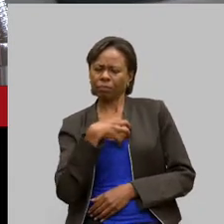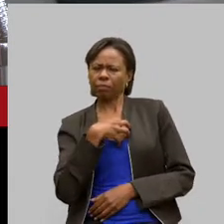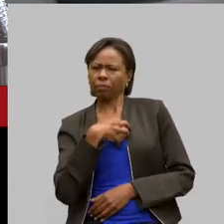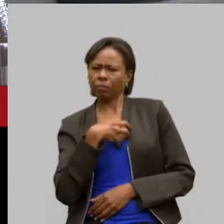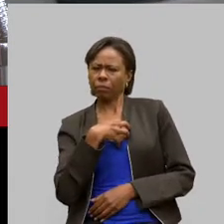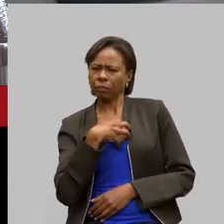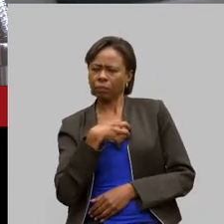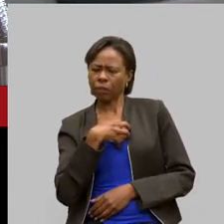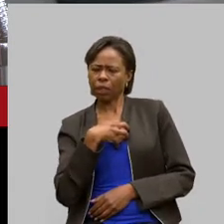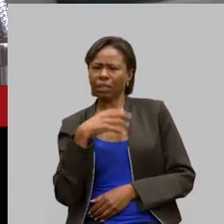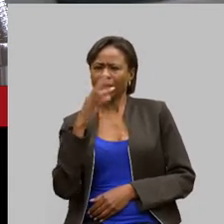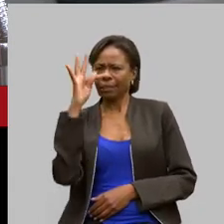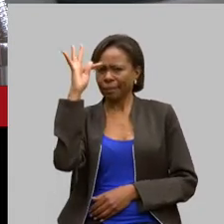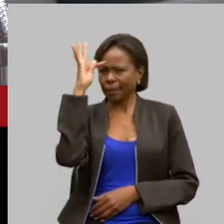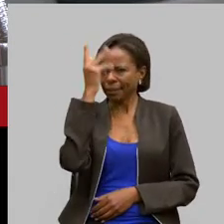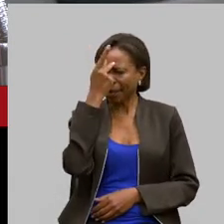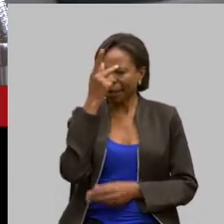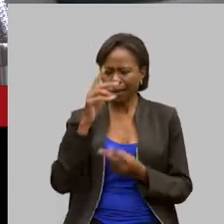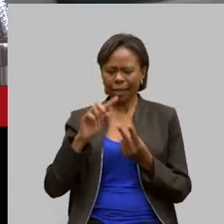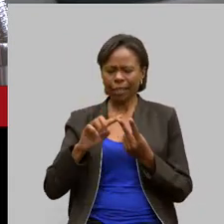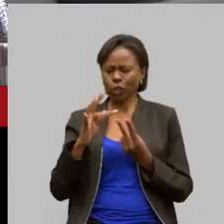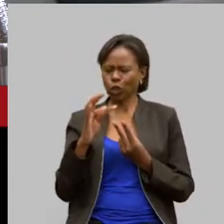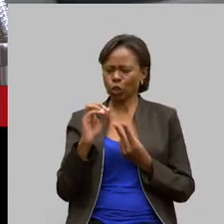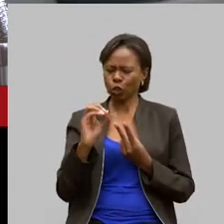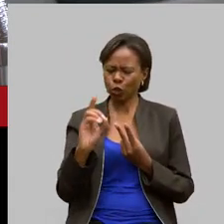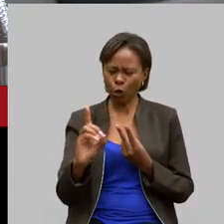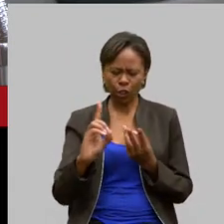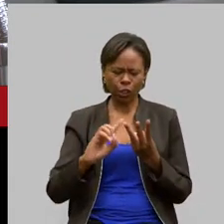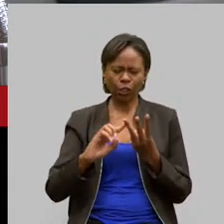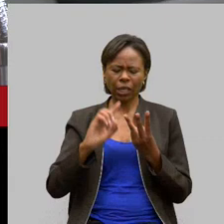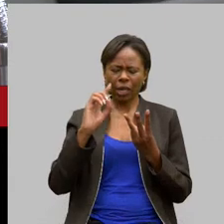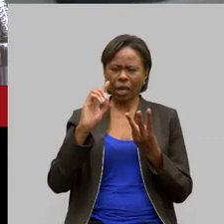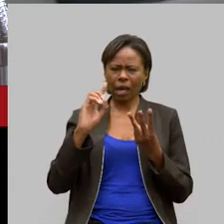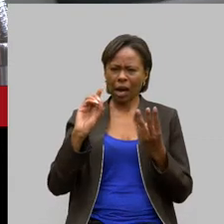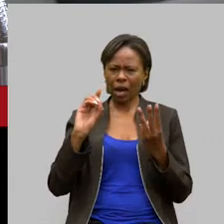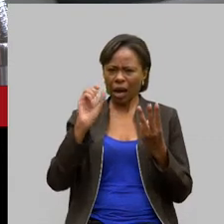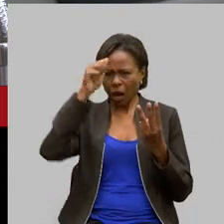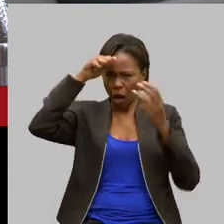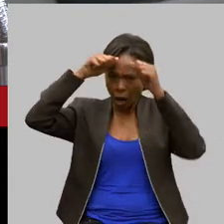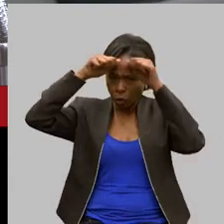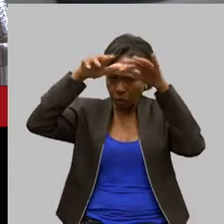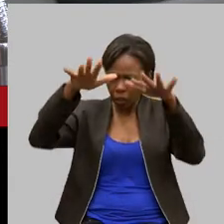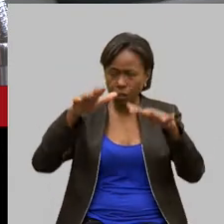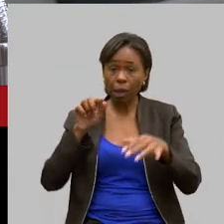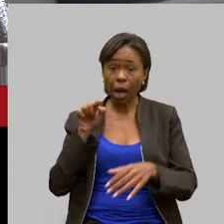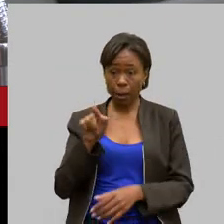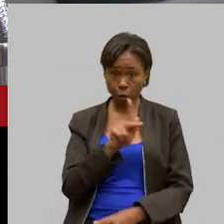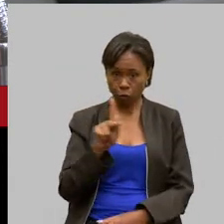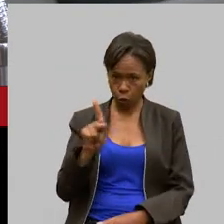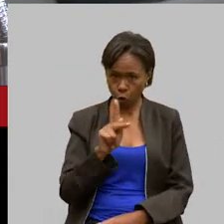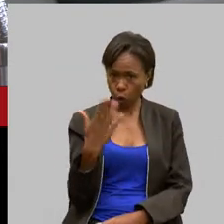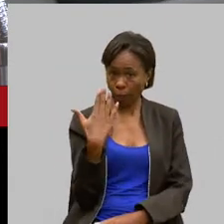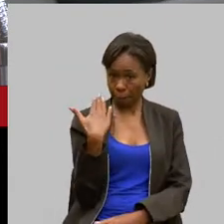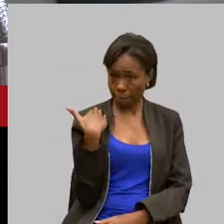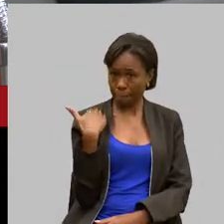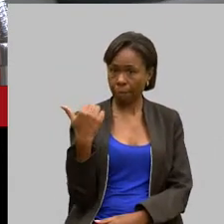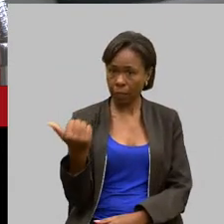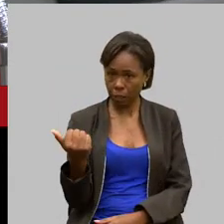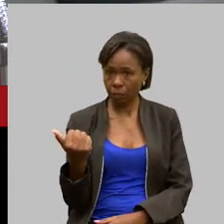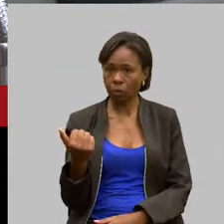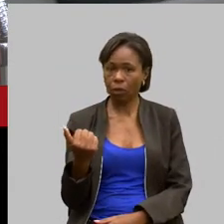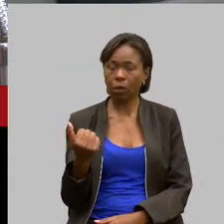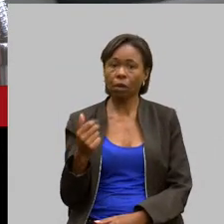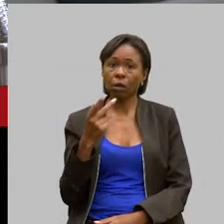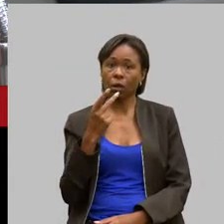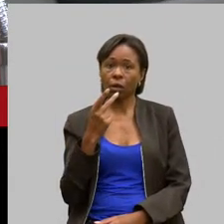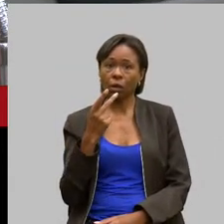de TDH Tod autismo a professora na escola me chamou e falou assim quando seu menino tiver 10 anos ele vai te dar um